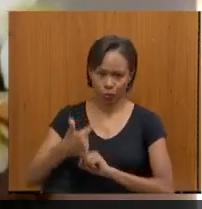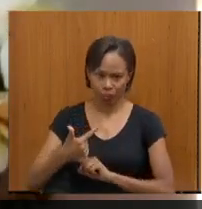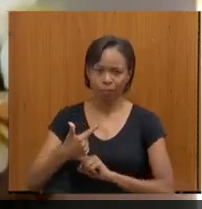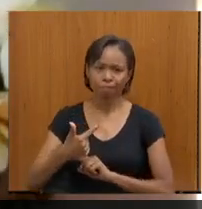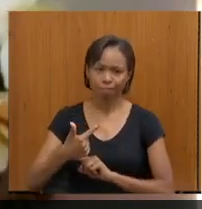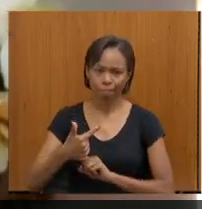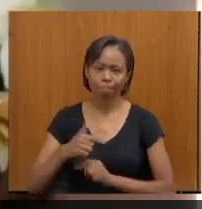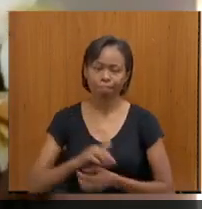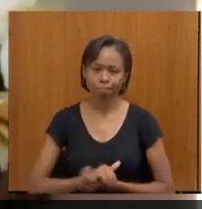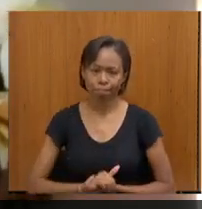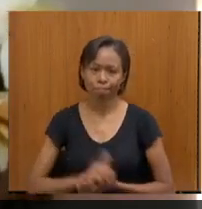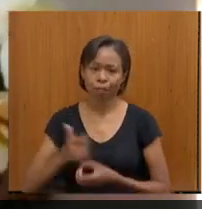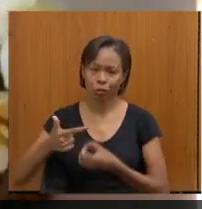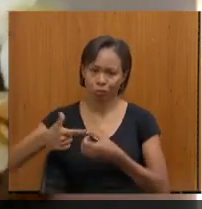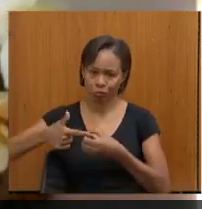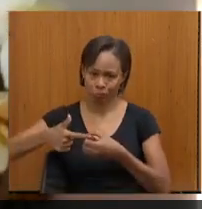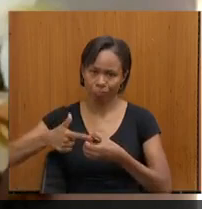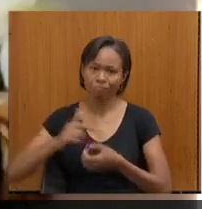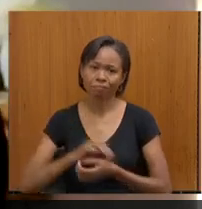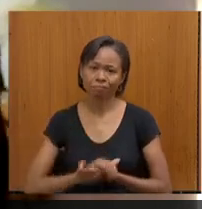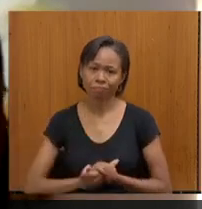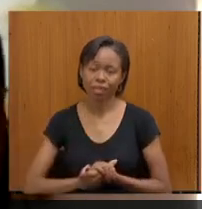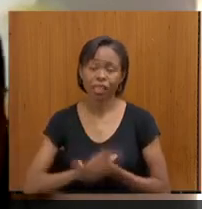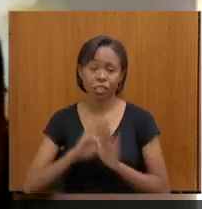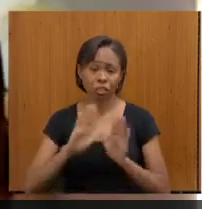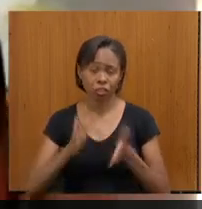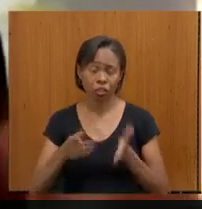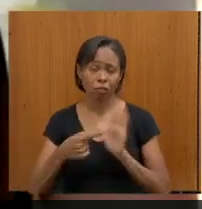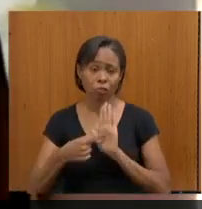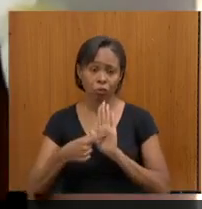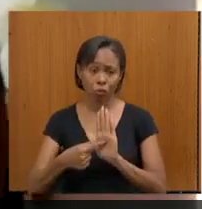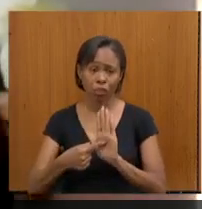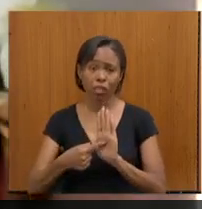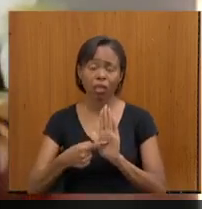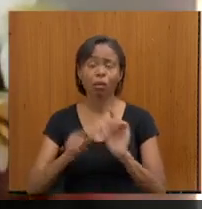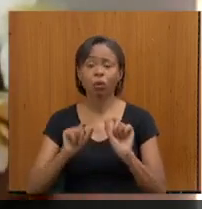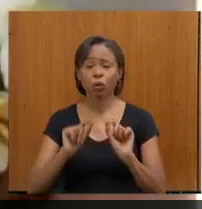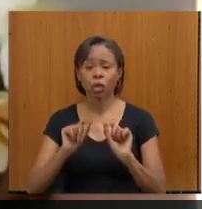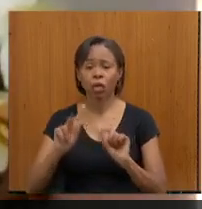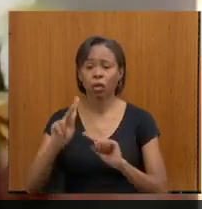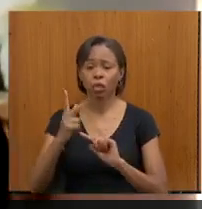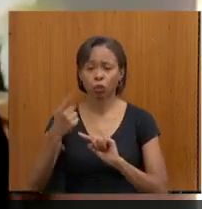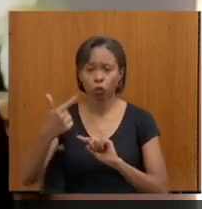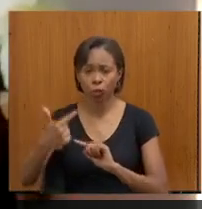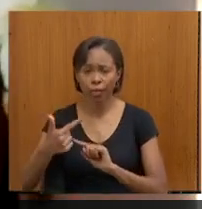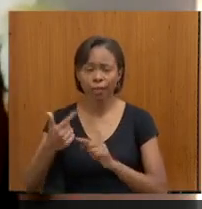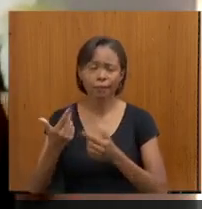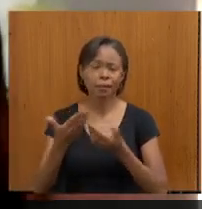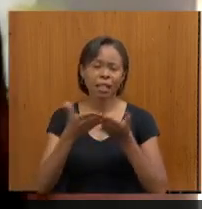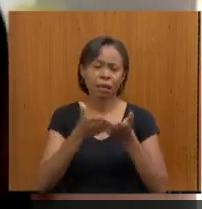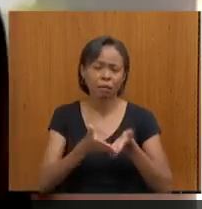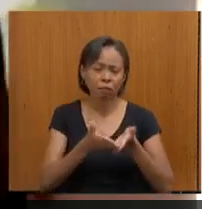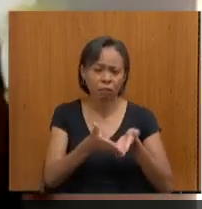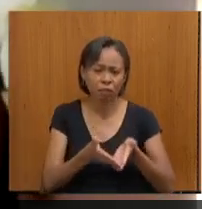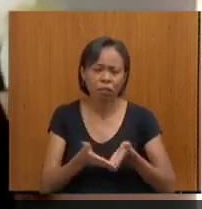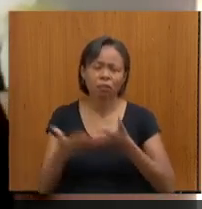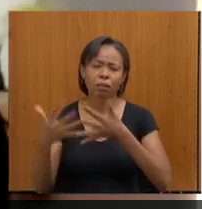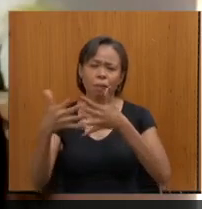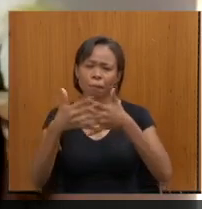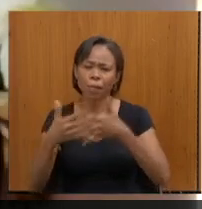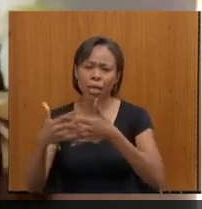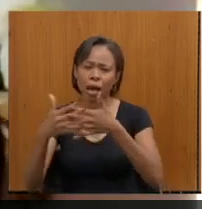aqui o hidrogênio os navios aviões locomotivas caminhões